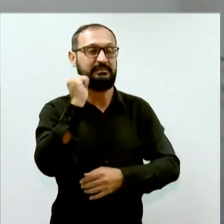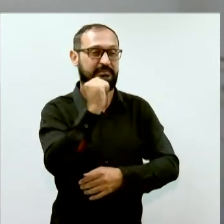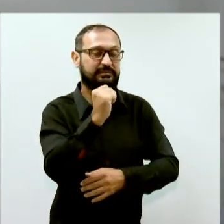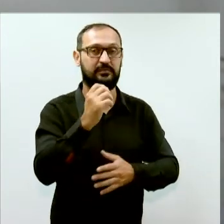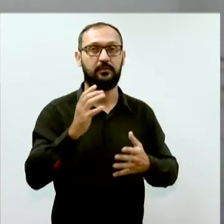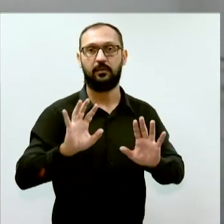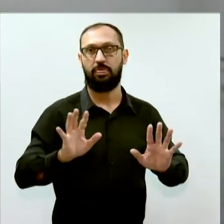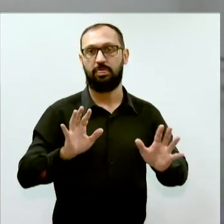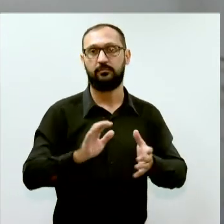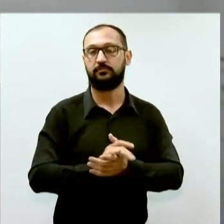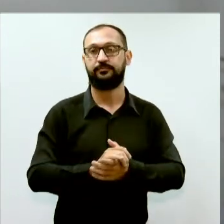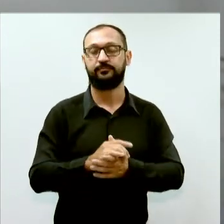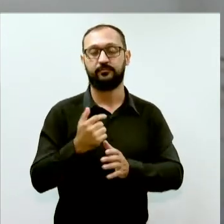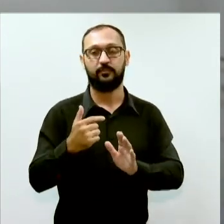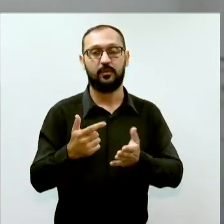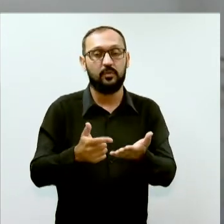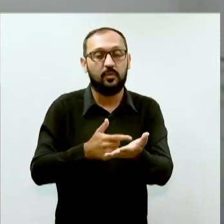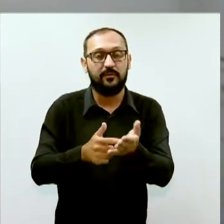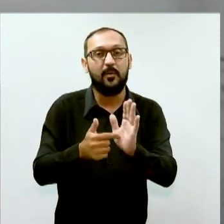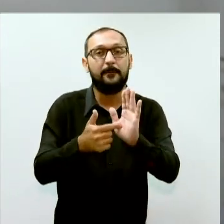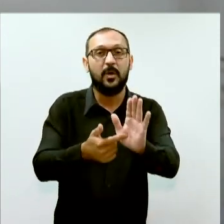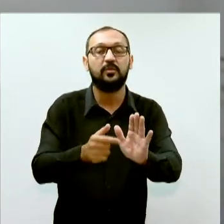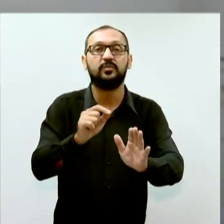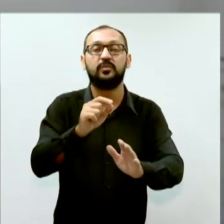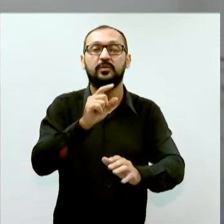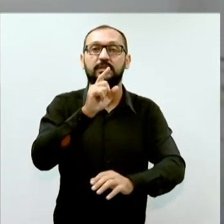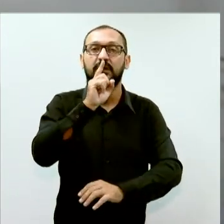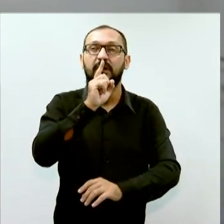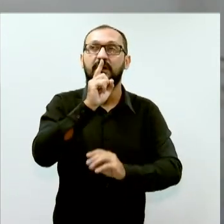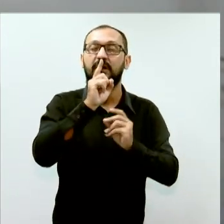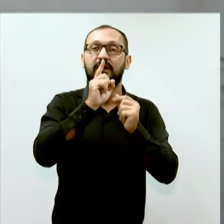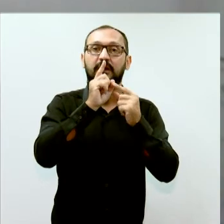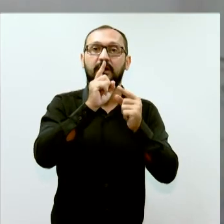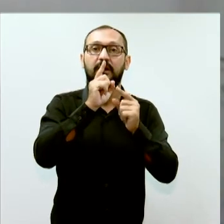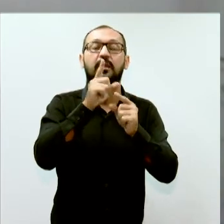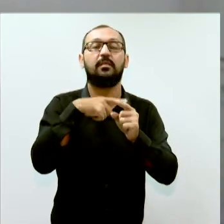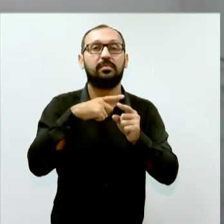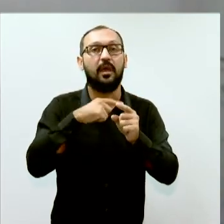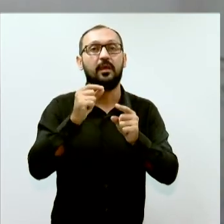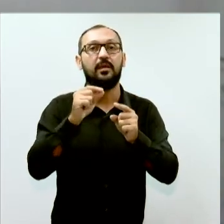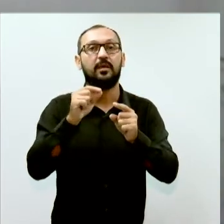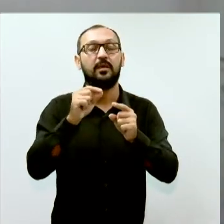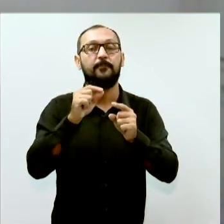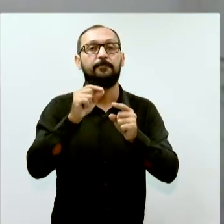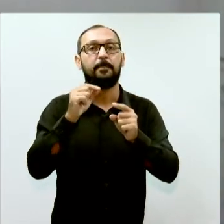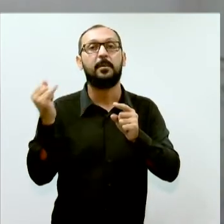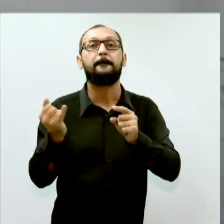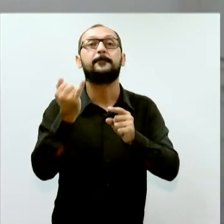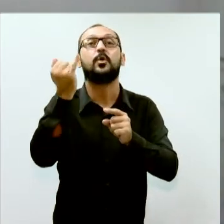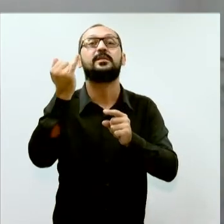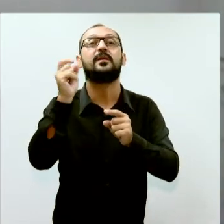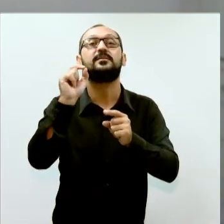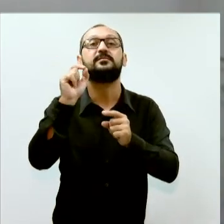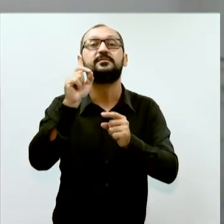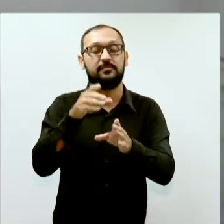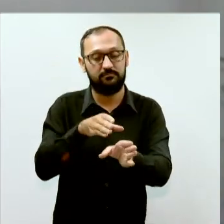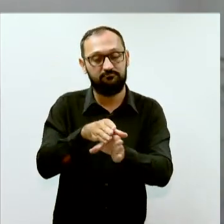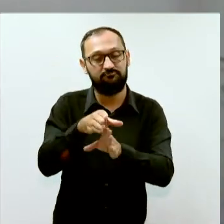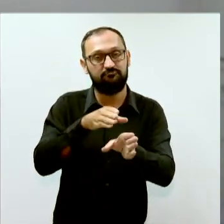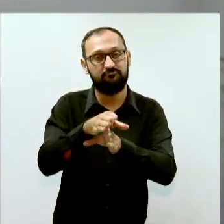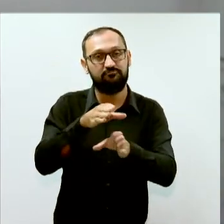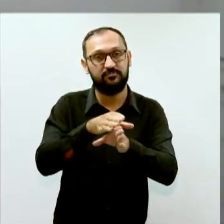e eu tento mostrar isso no livro, o silêncio tem um lado instrutivo, ele tem outros sentidos. Só que